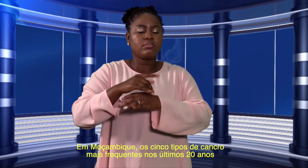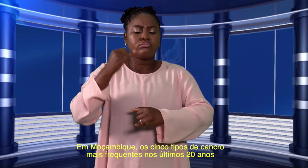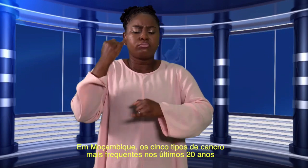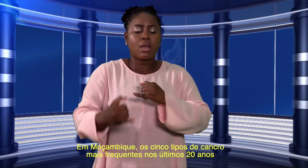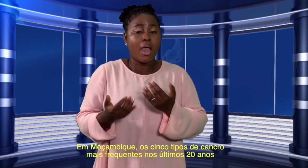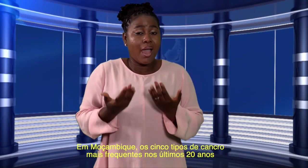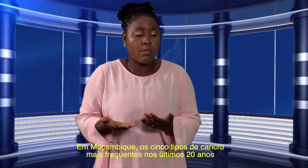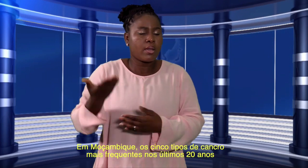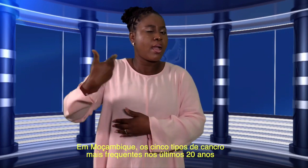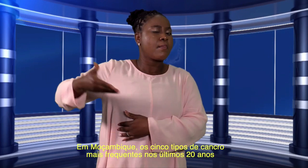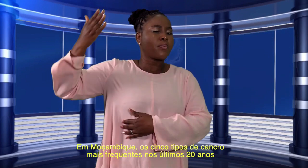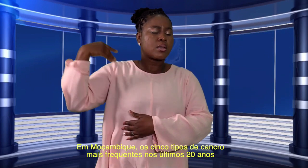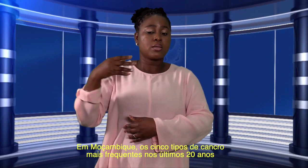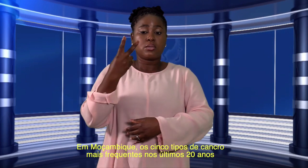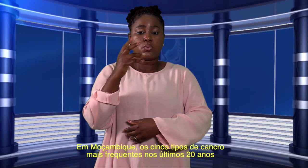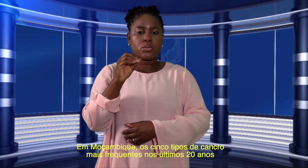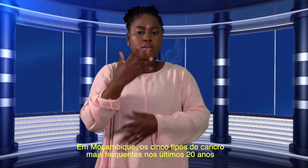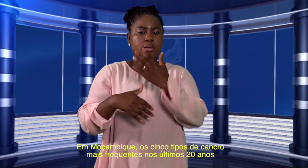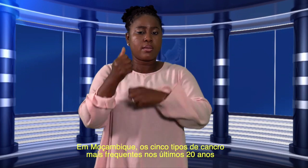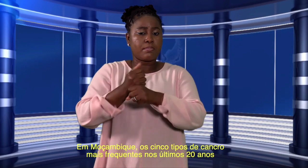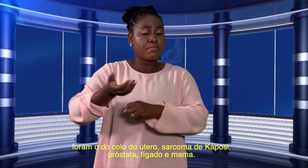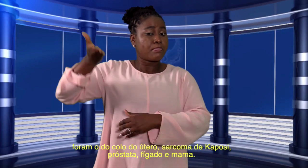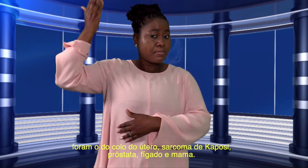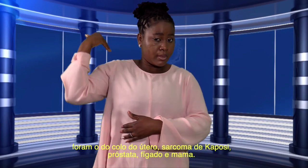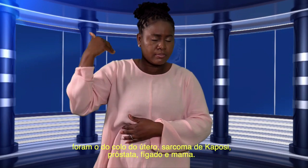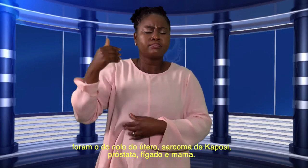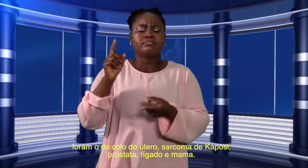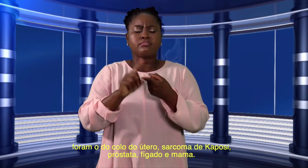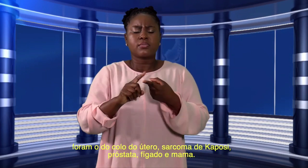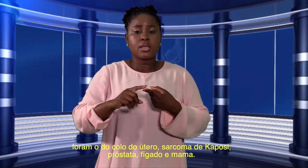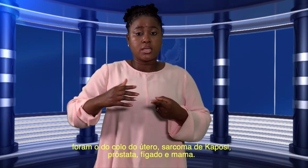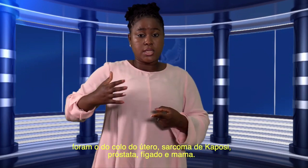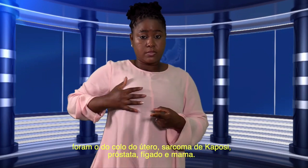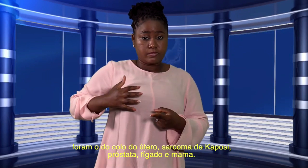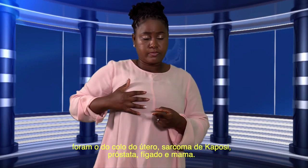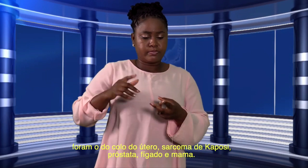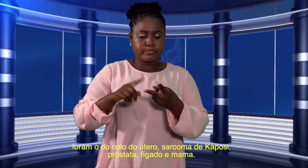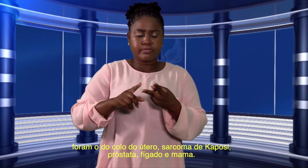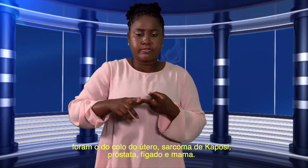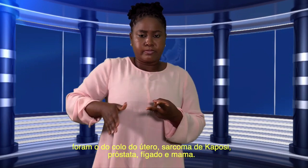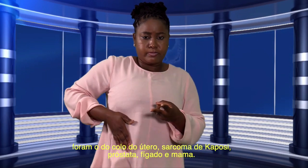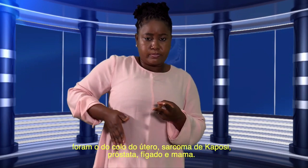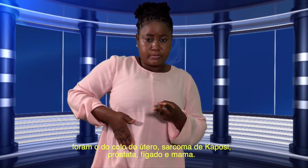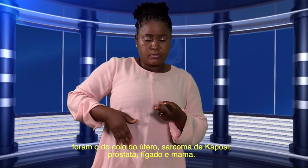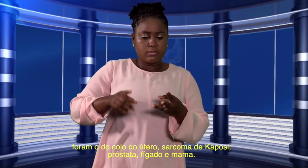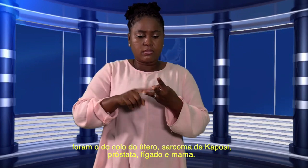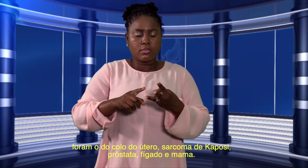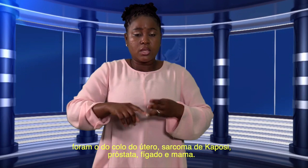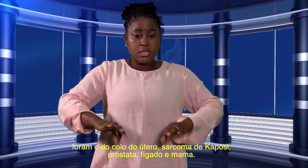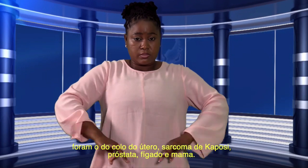de cancro mais frequentes nos últimos 20 anos foram o do colo do útero, sarcoma de